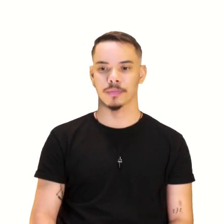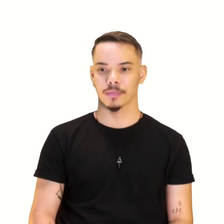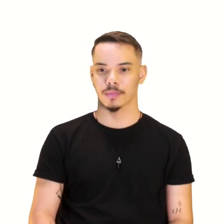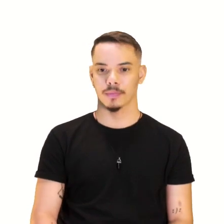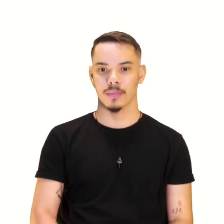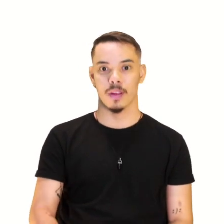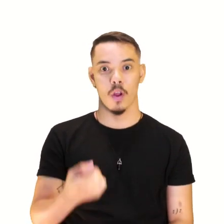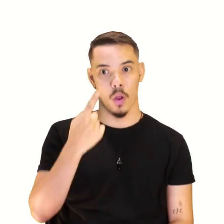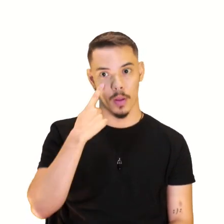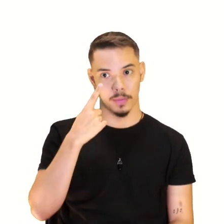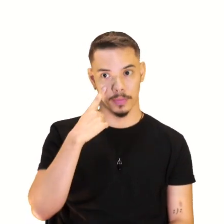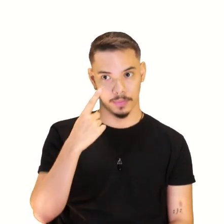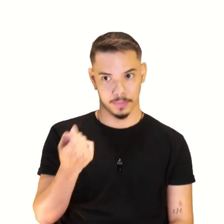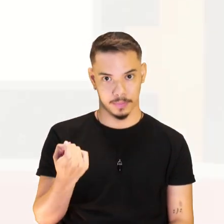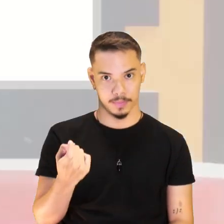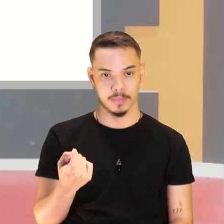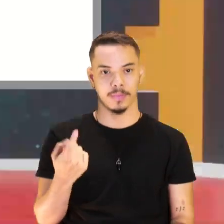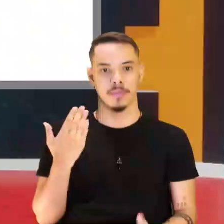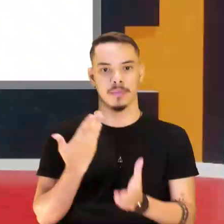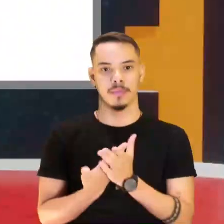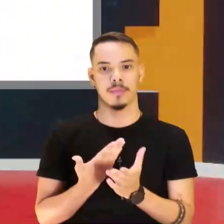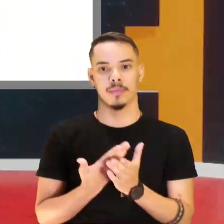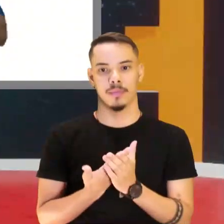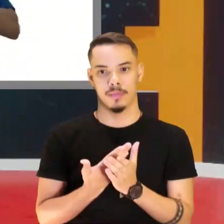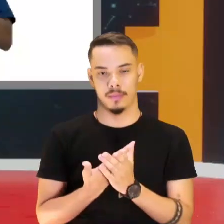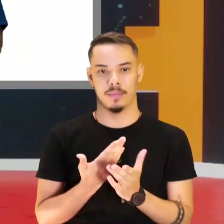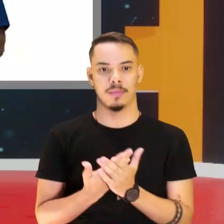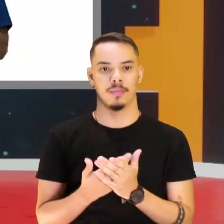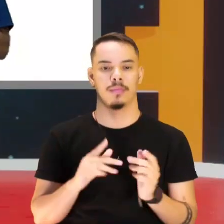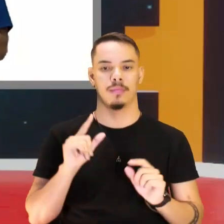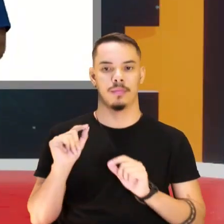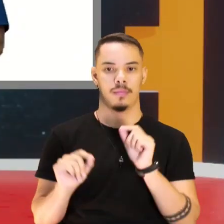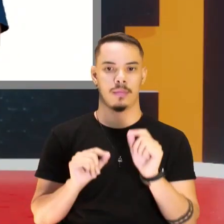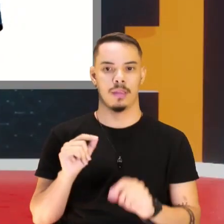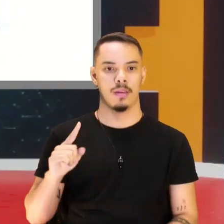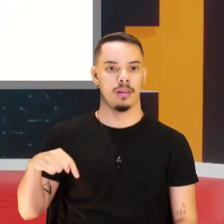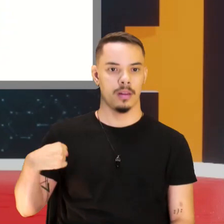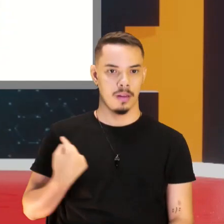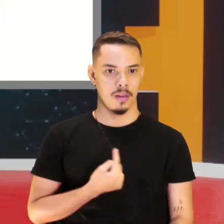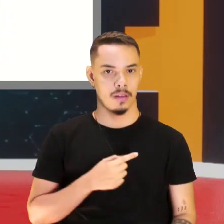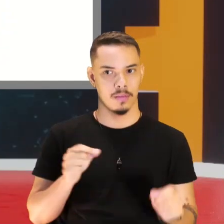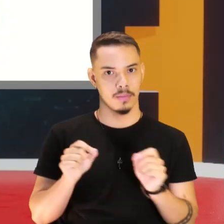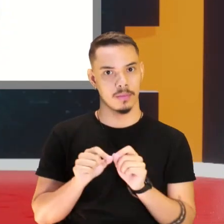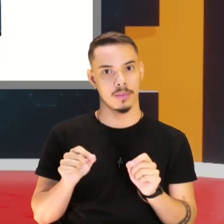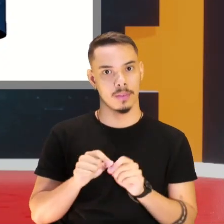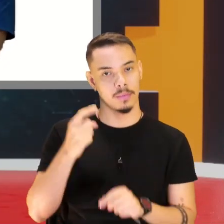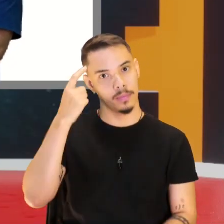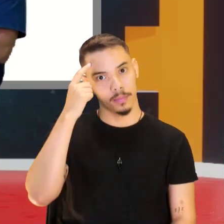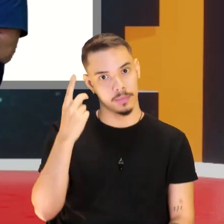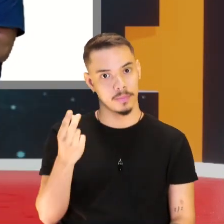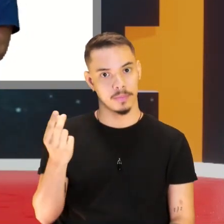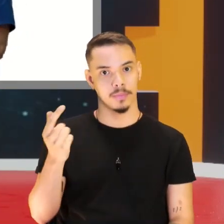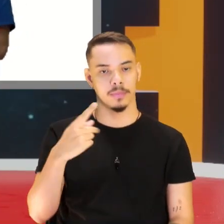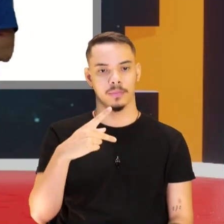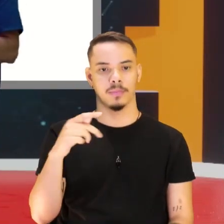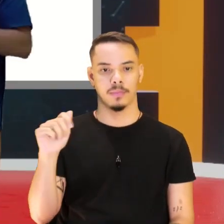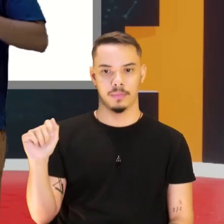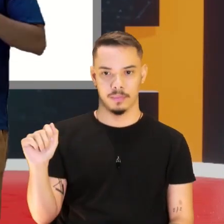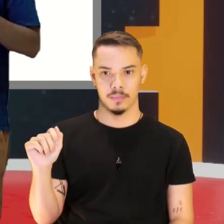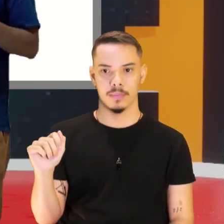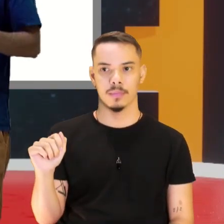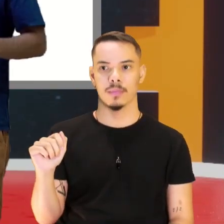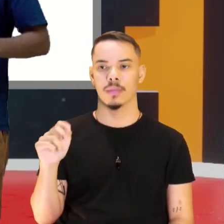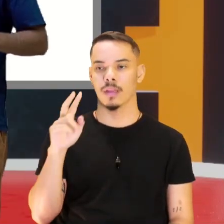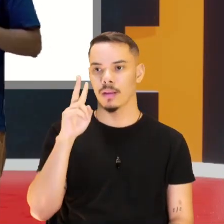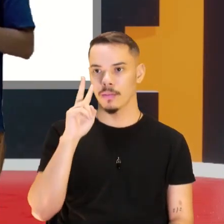coisa interessantíssima da aula. Nós fizemos de forma dedutiva a PA, vimos